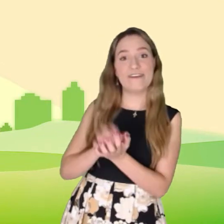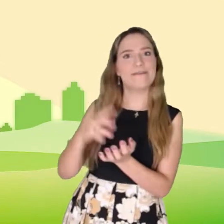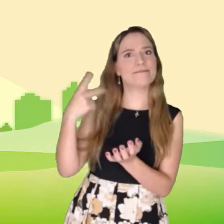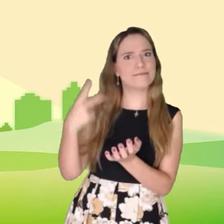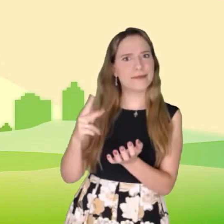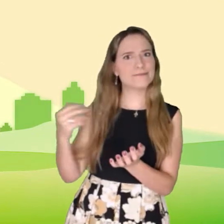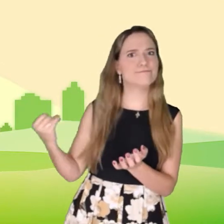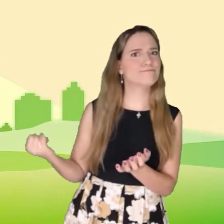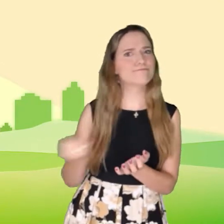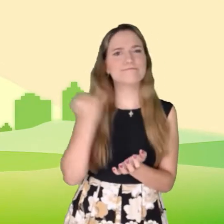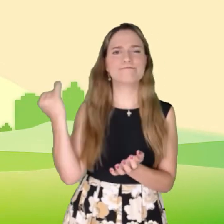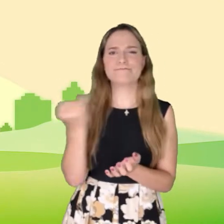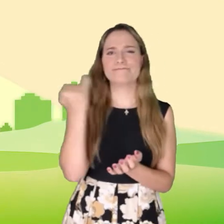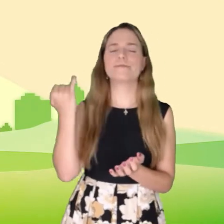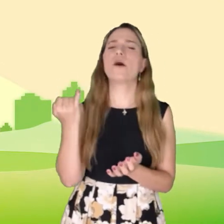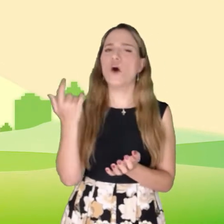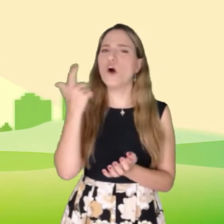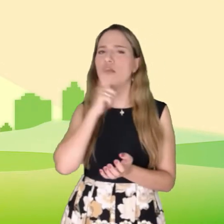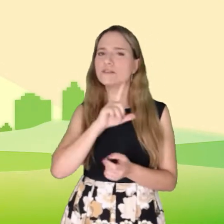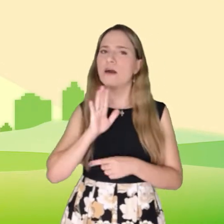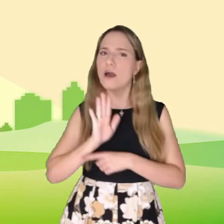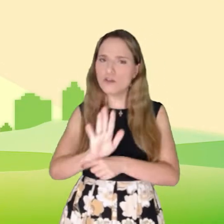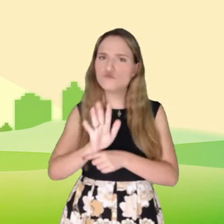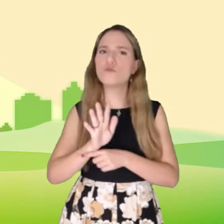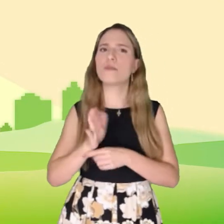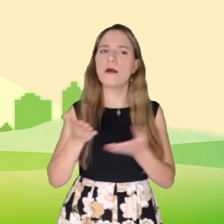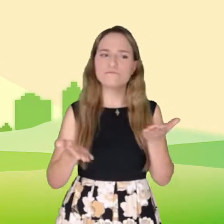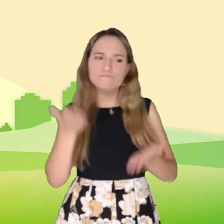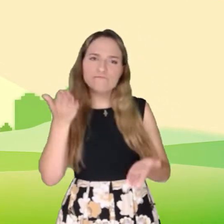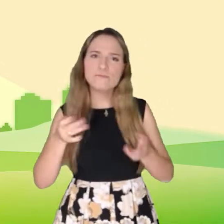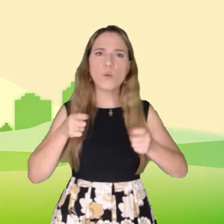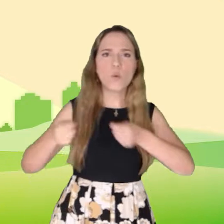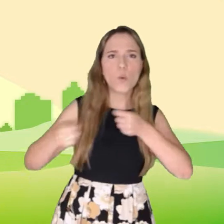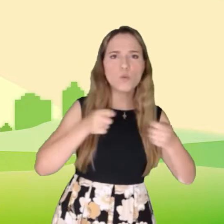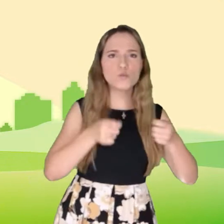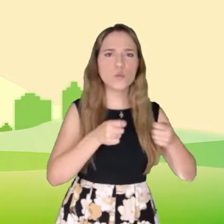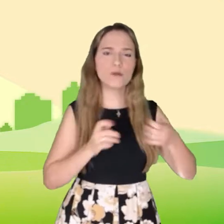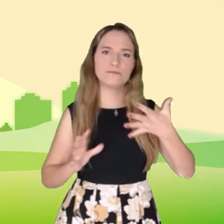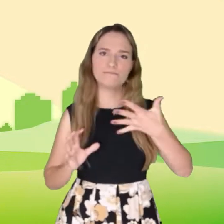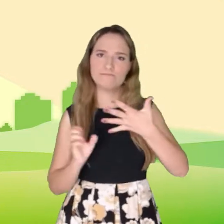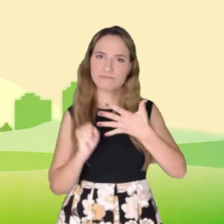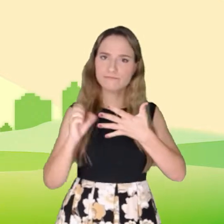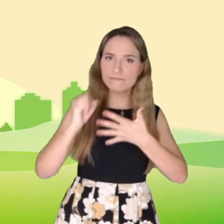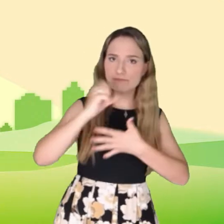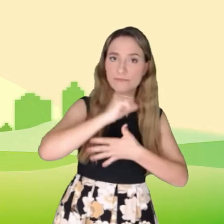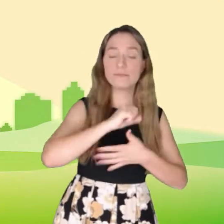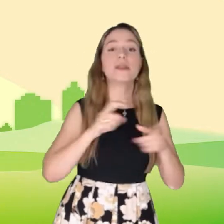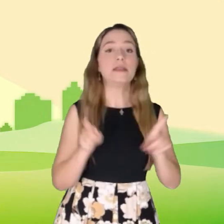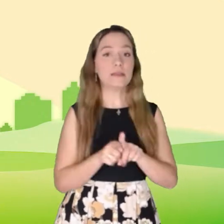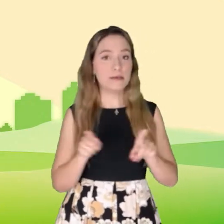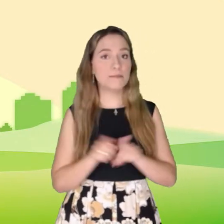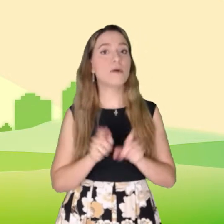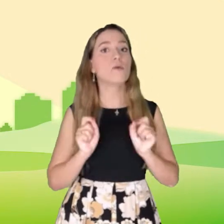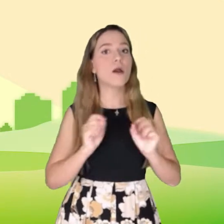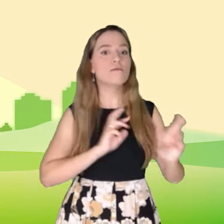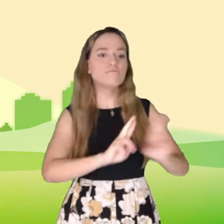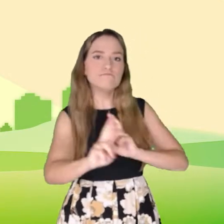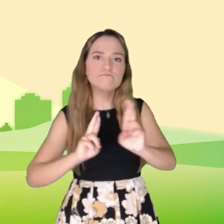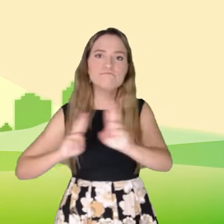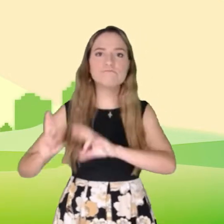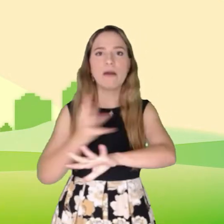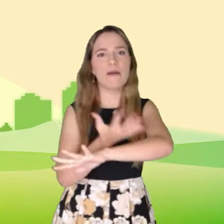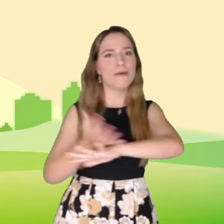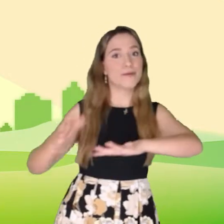jacarés desempenham um papel fundamental na manutenção da cadeia alimentar e, consequentemente, nas